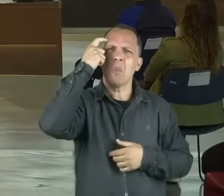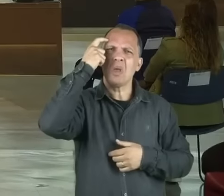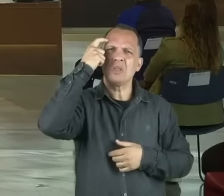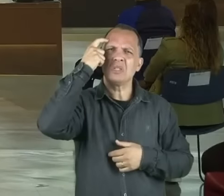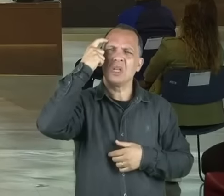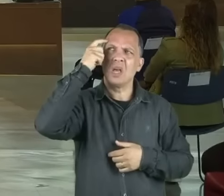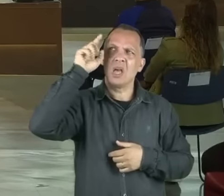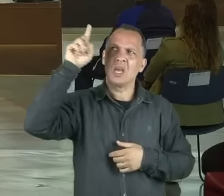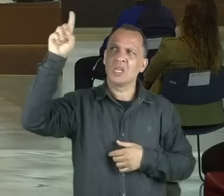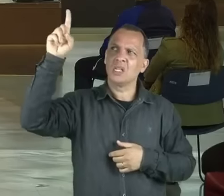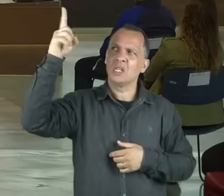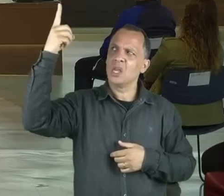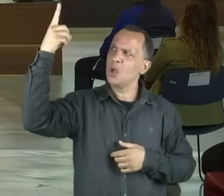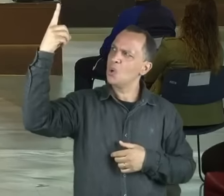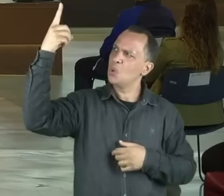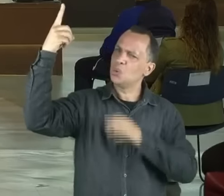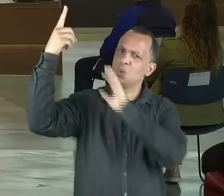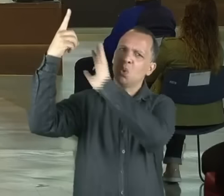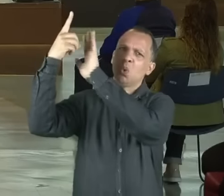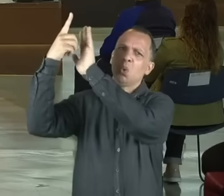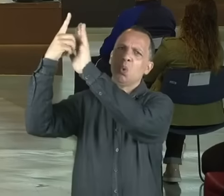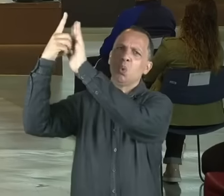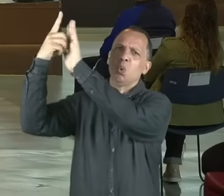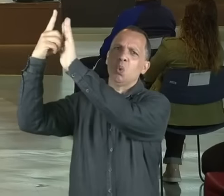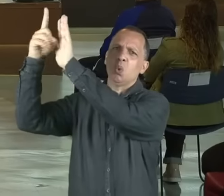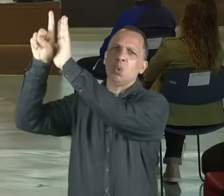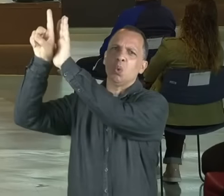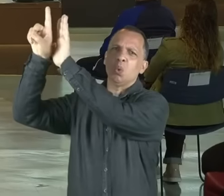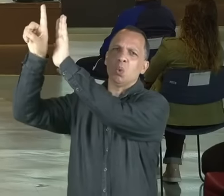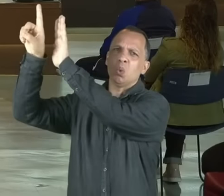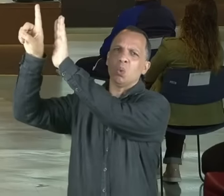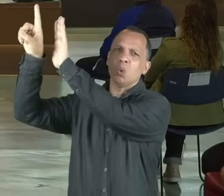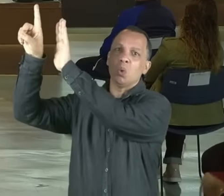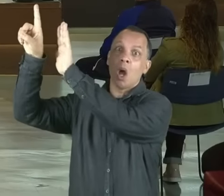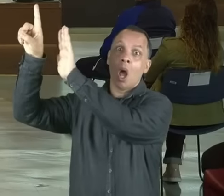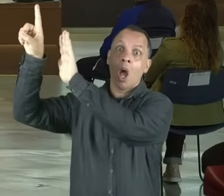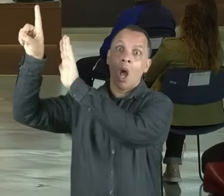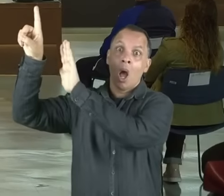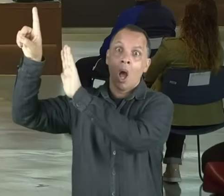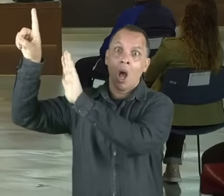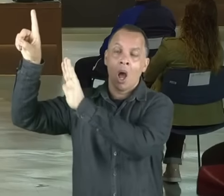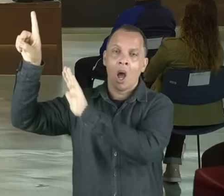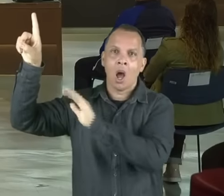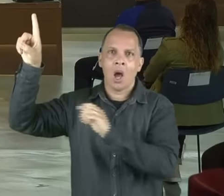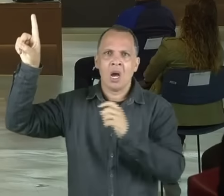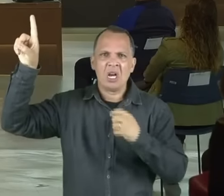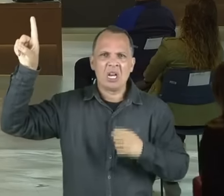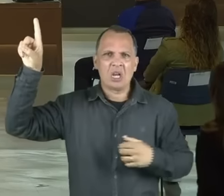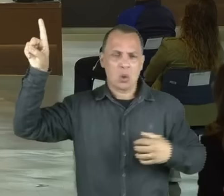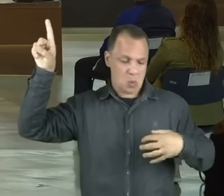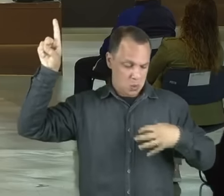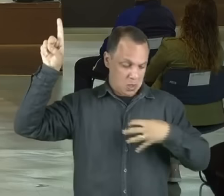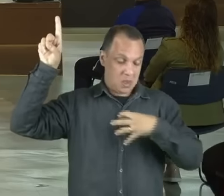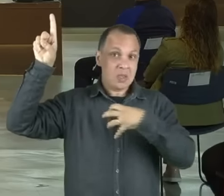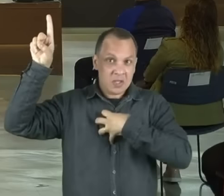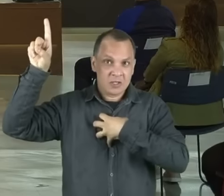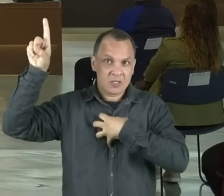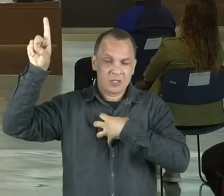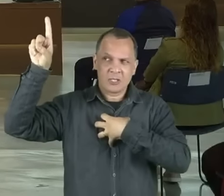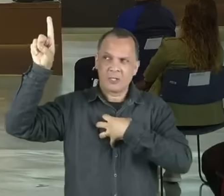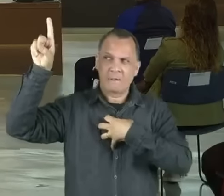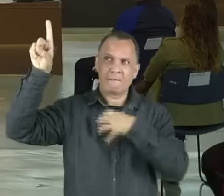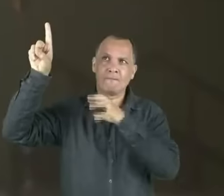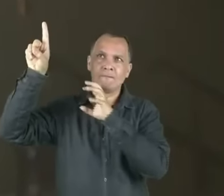Sutilmente você começa a questionar o caráter de Deus a bondade de Deus